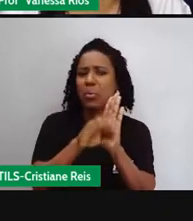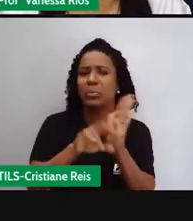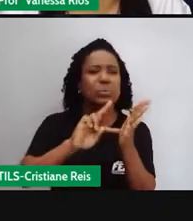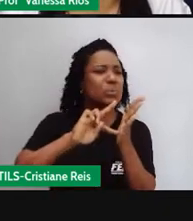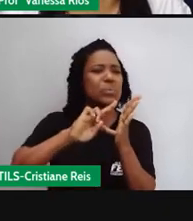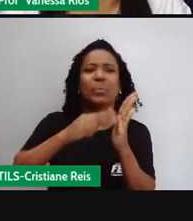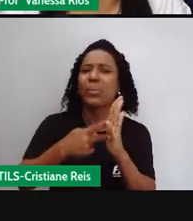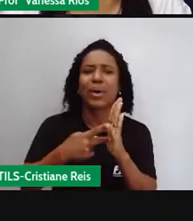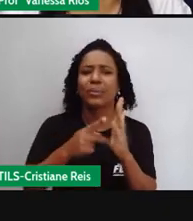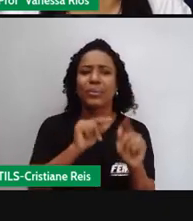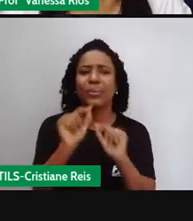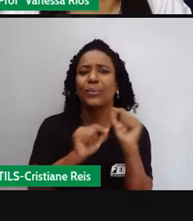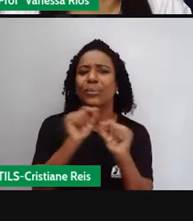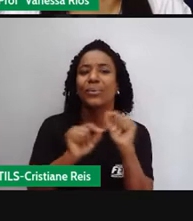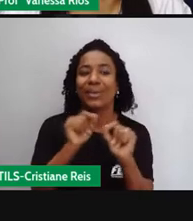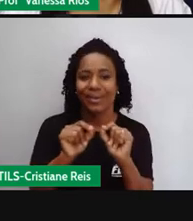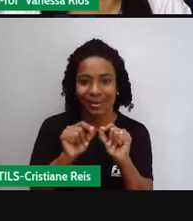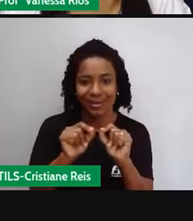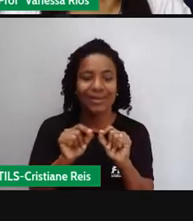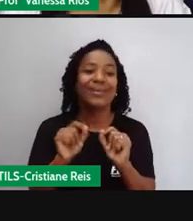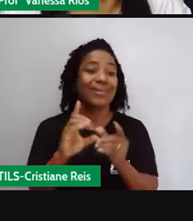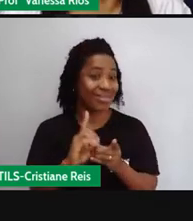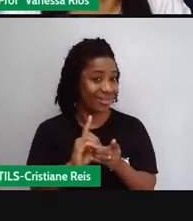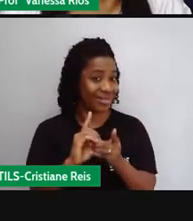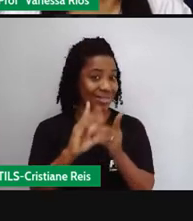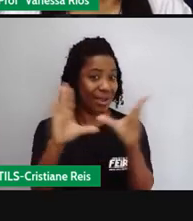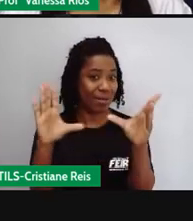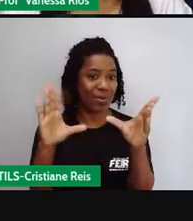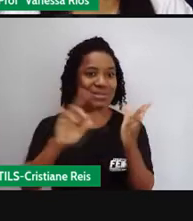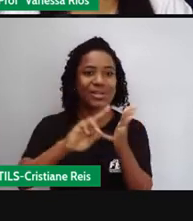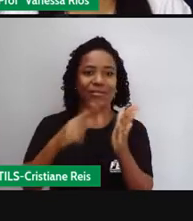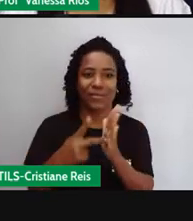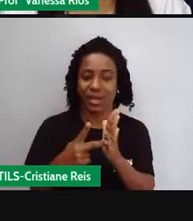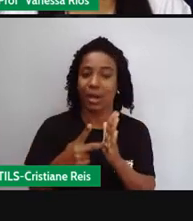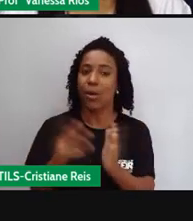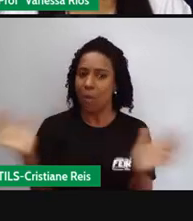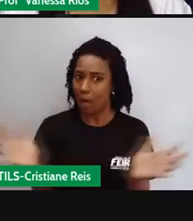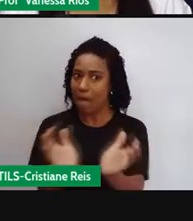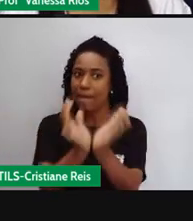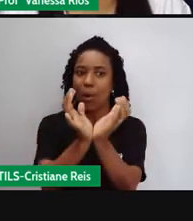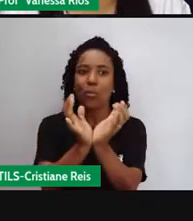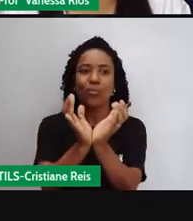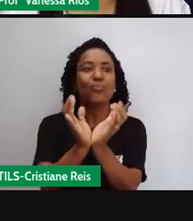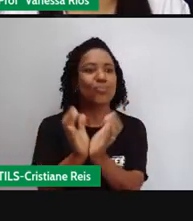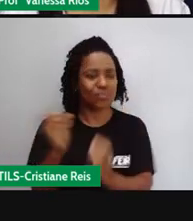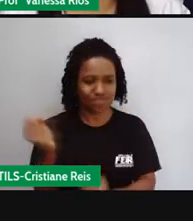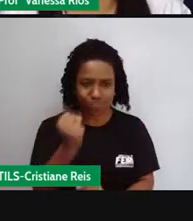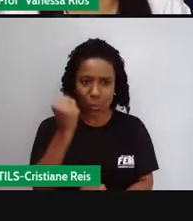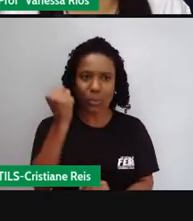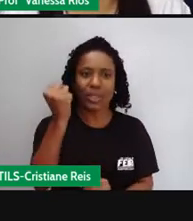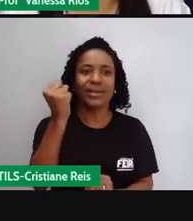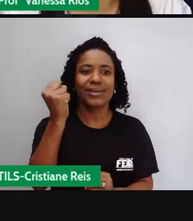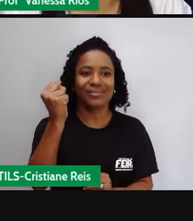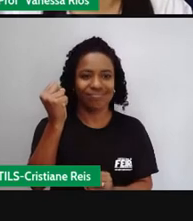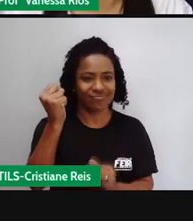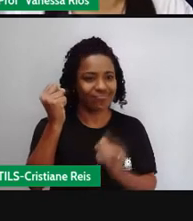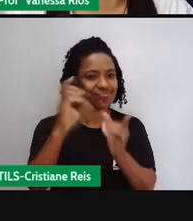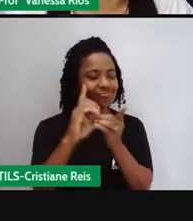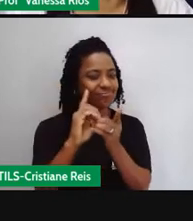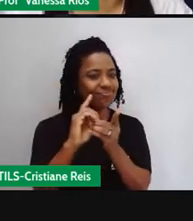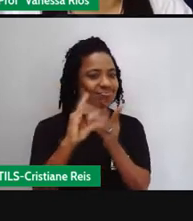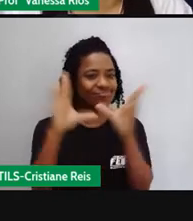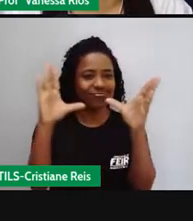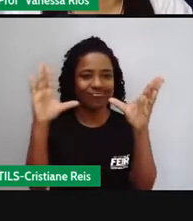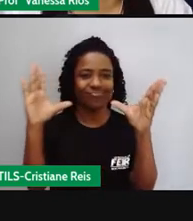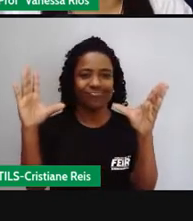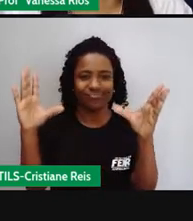Democracia significa poder do povo. E aí, justamente isso, a democracia, ela está